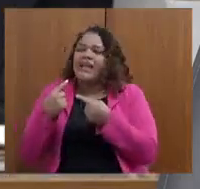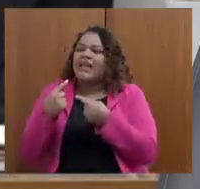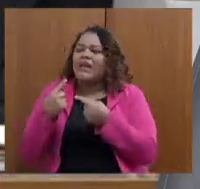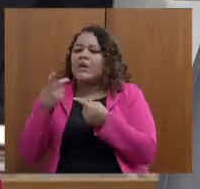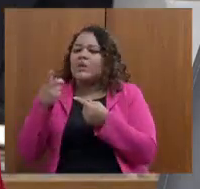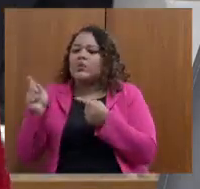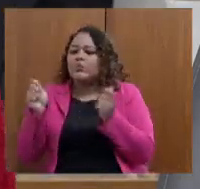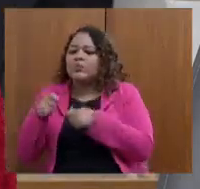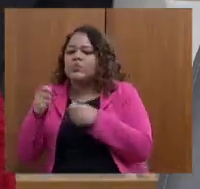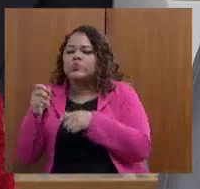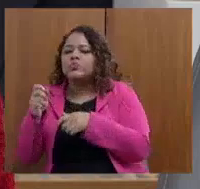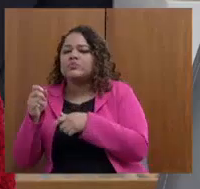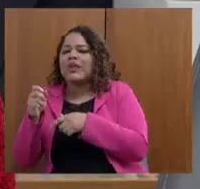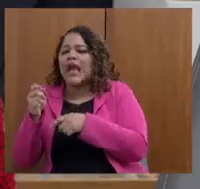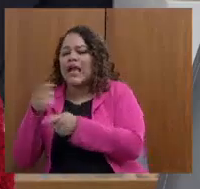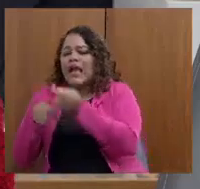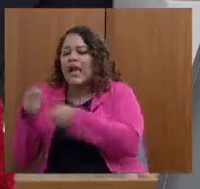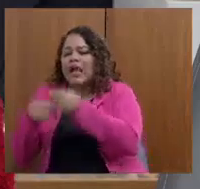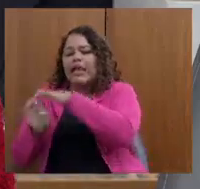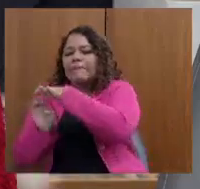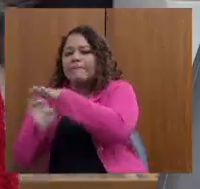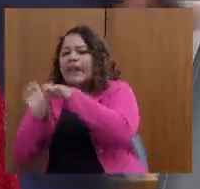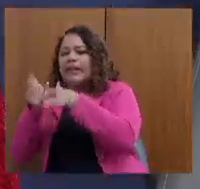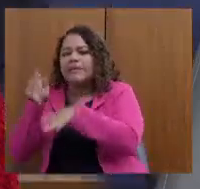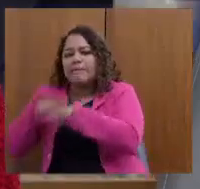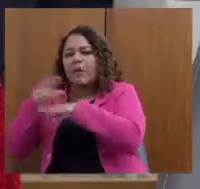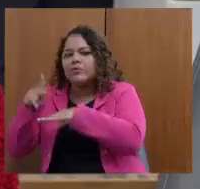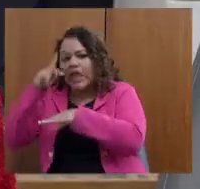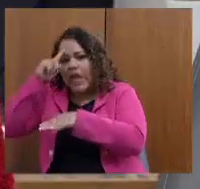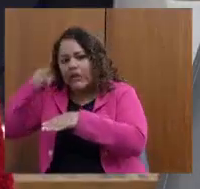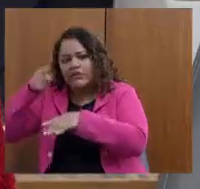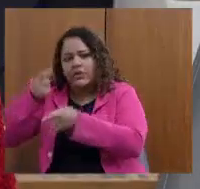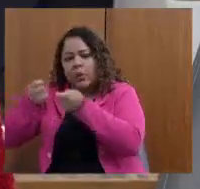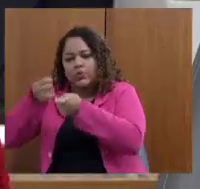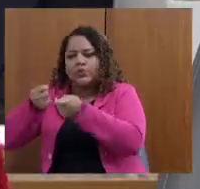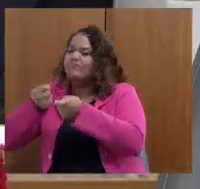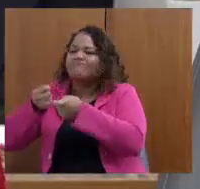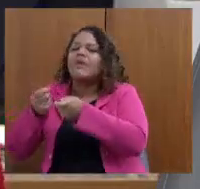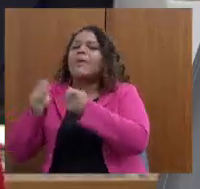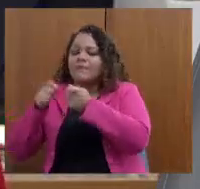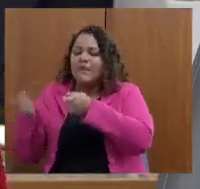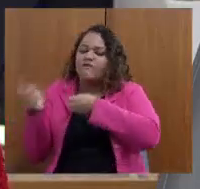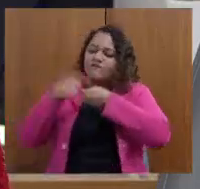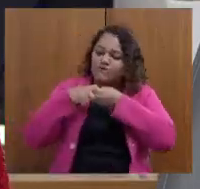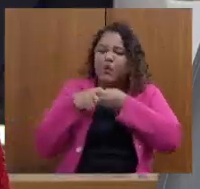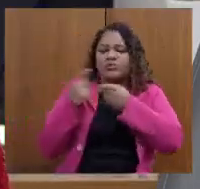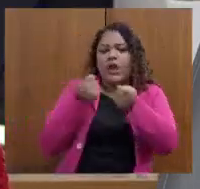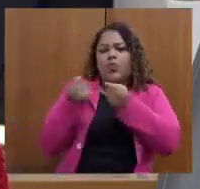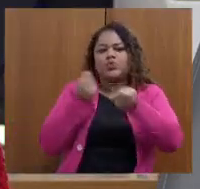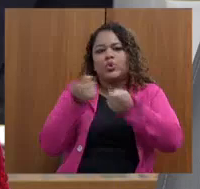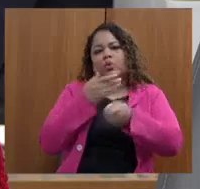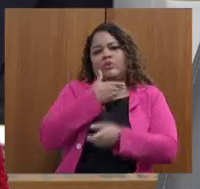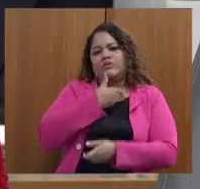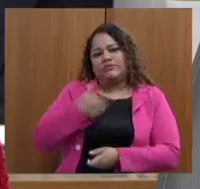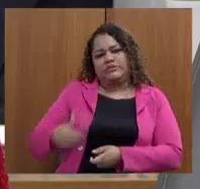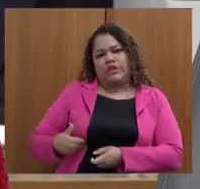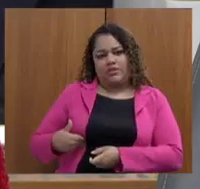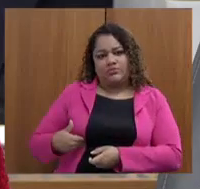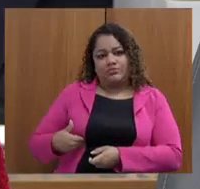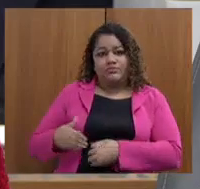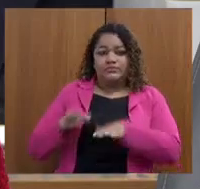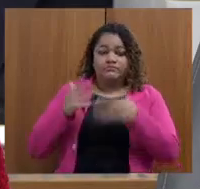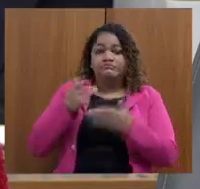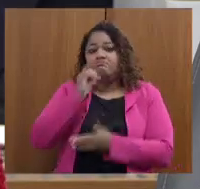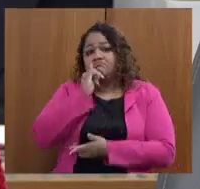um controle melhor então vamos pegar se a gente pegar por exemplo o México que tá aí nacionalizando seus depósitos de lítio se nós